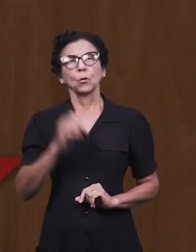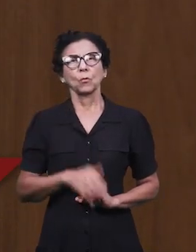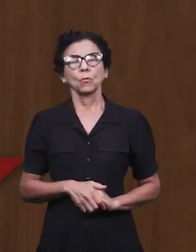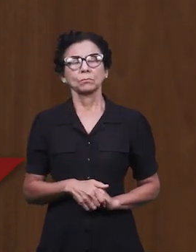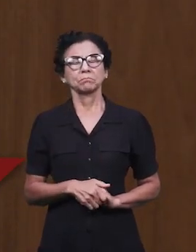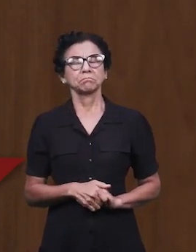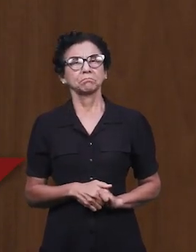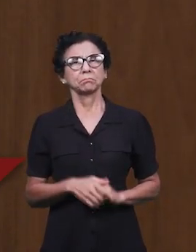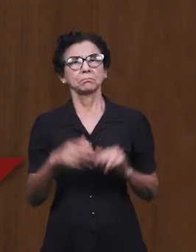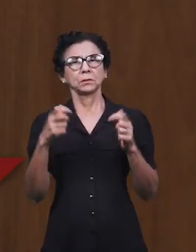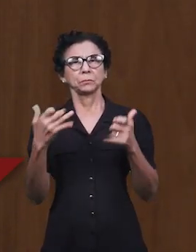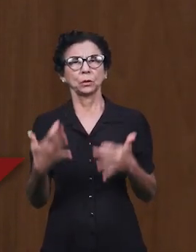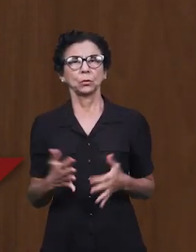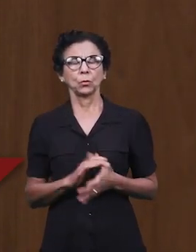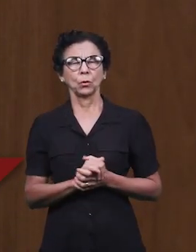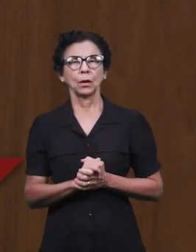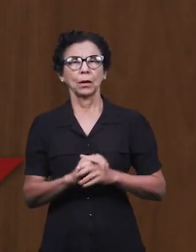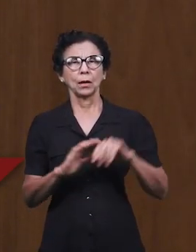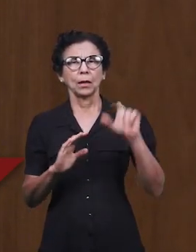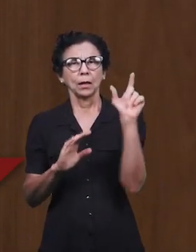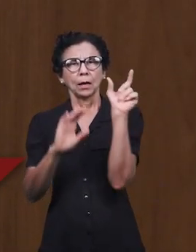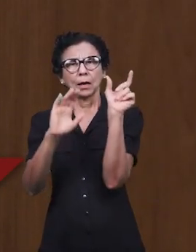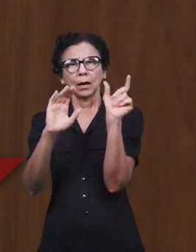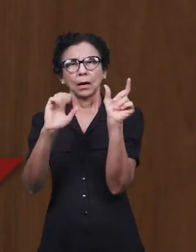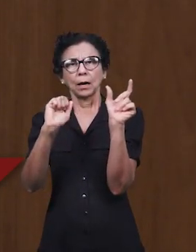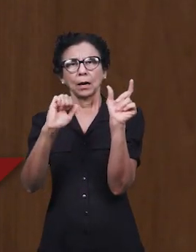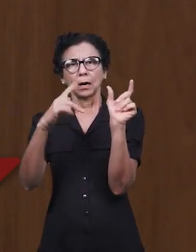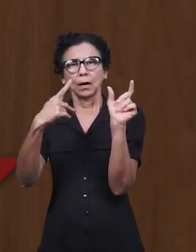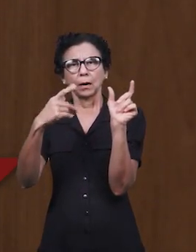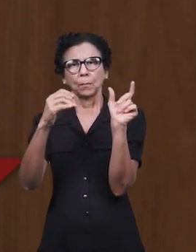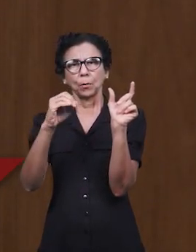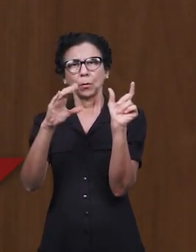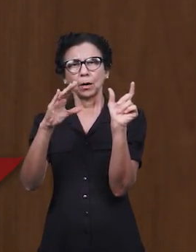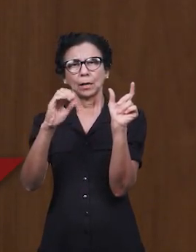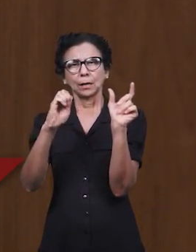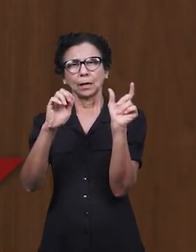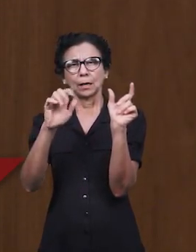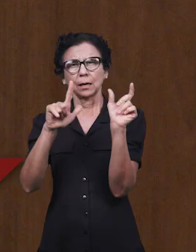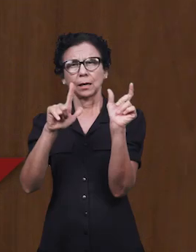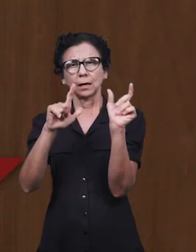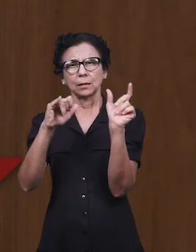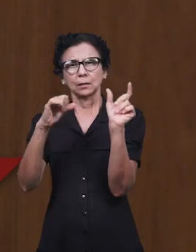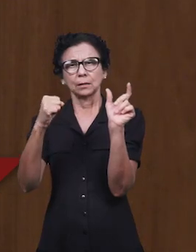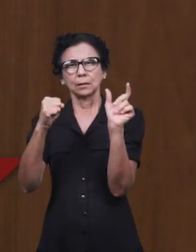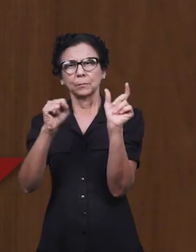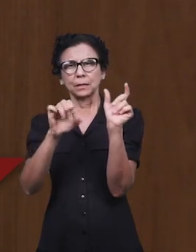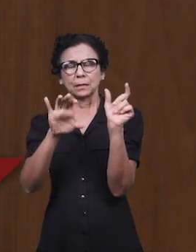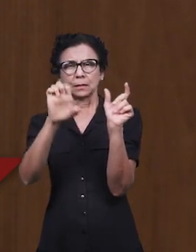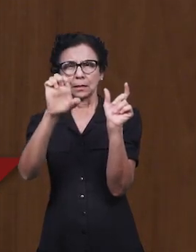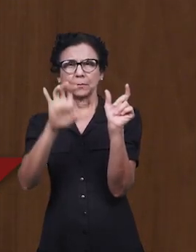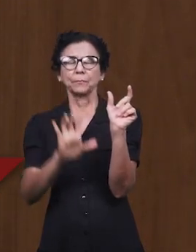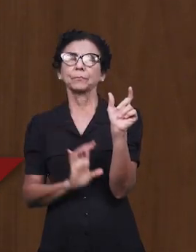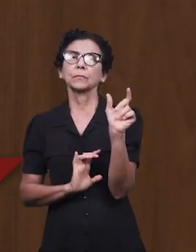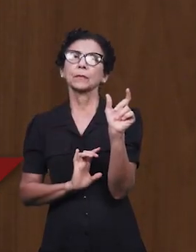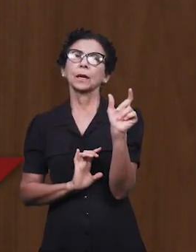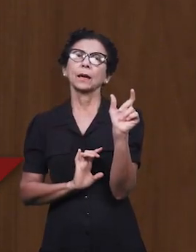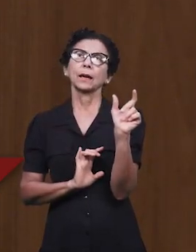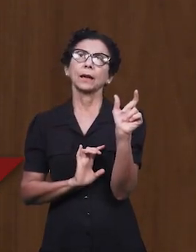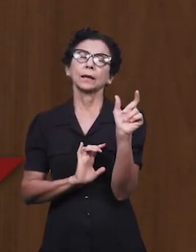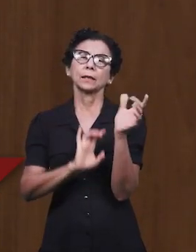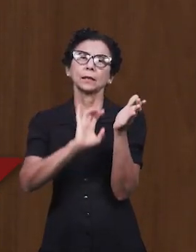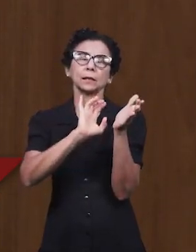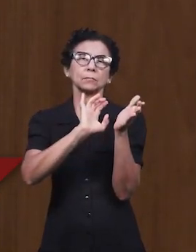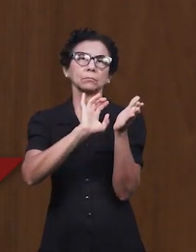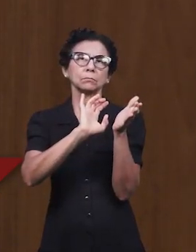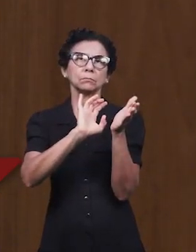aquele que retira, foi tirado, saiu, foi, né? E o restante da palavra é